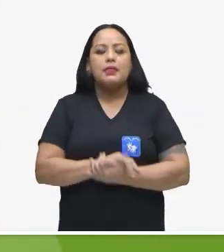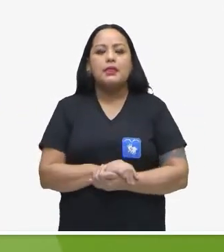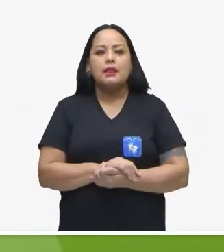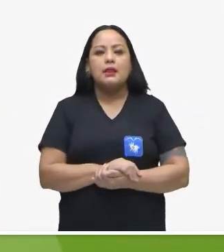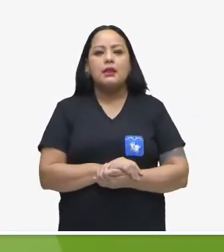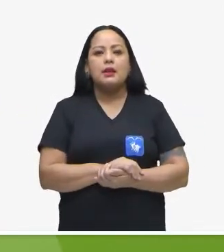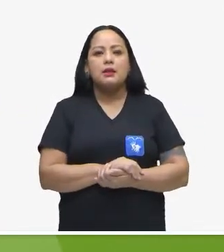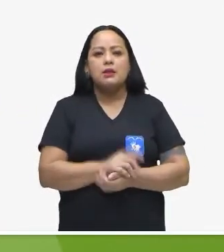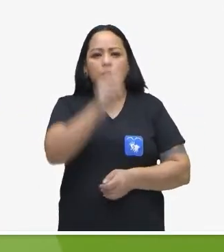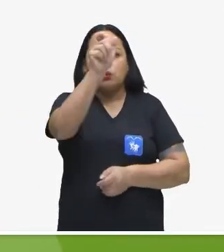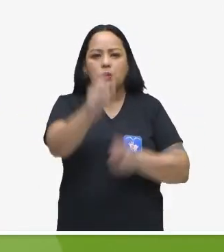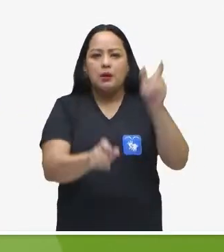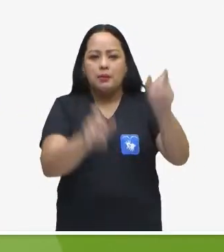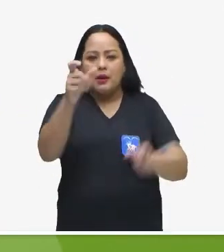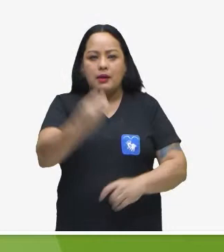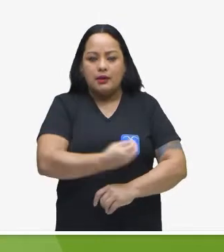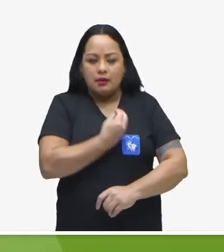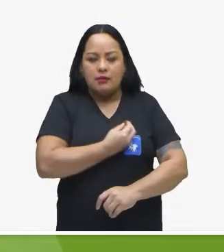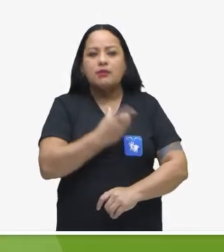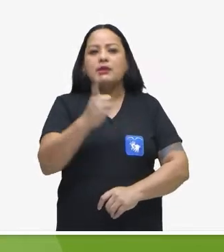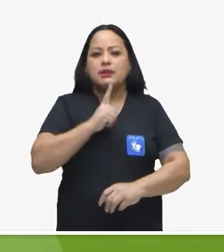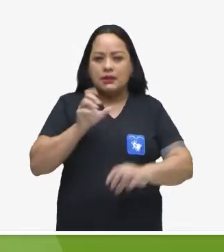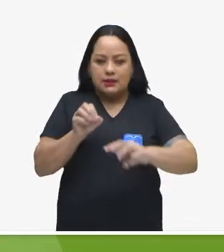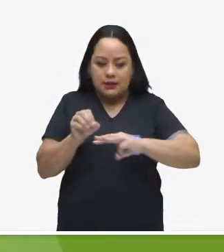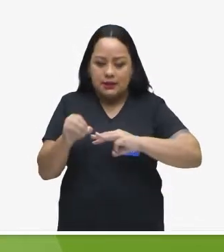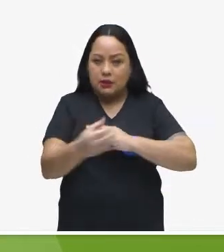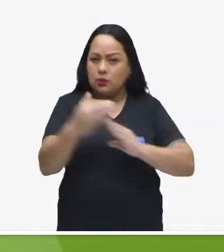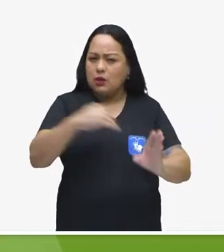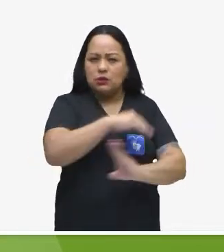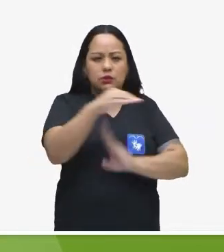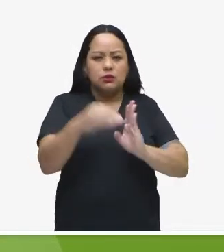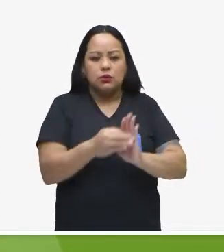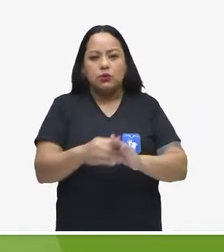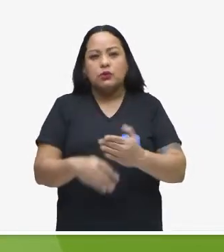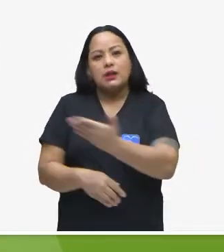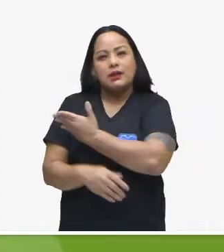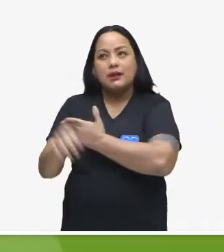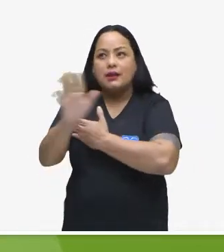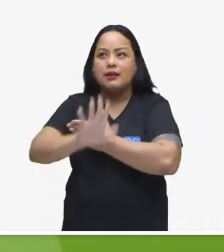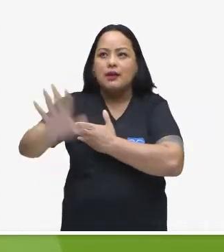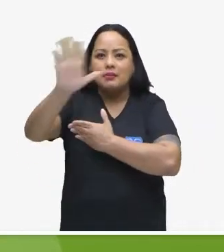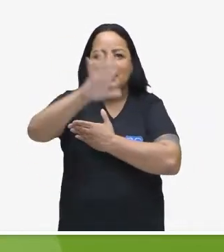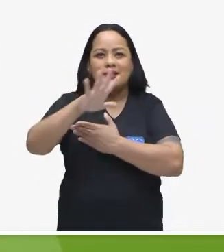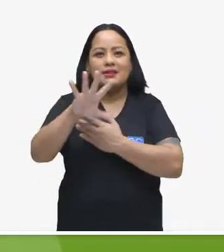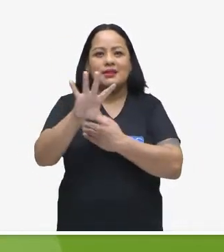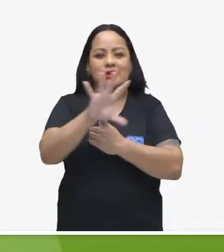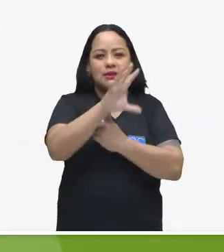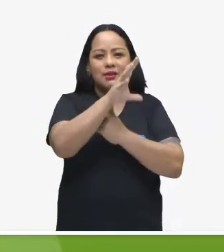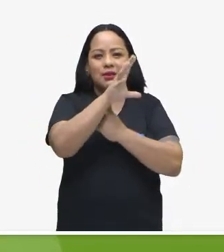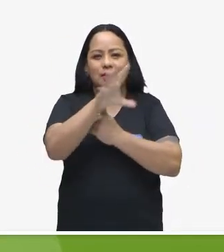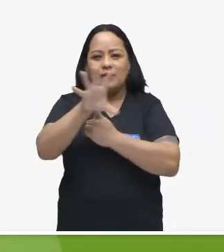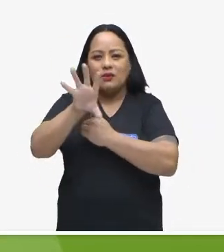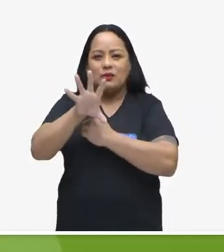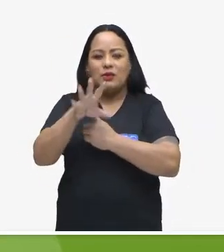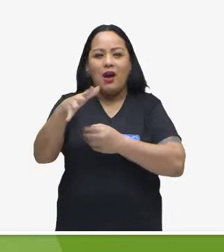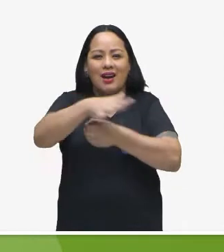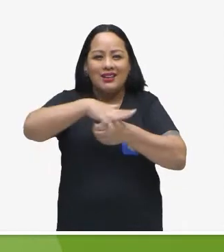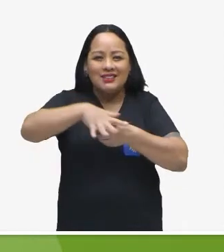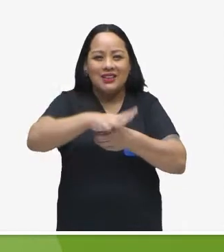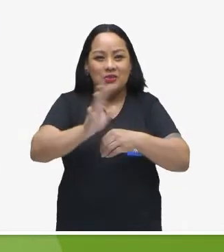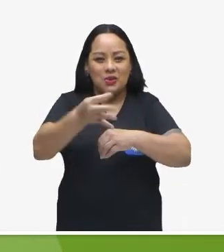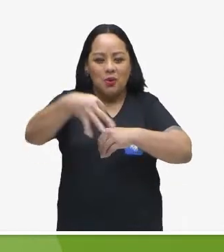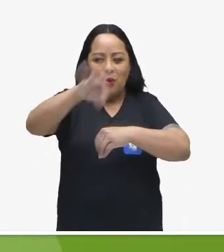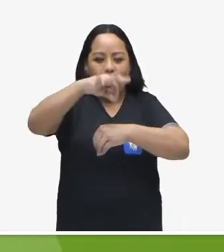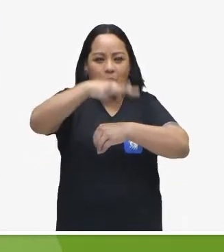seres vivos, todos eles possuem células. Então, a gente está vendo aí na imagem o girassol, que está cheio de abelhas, né? Então,